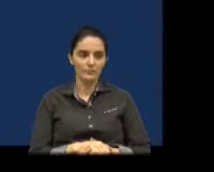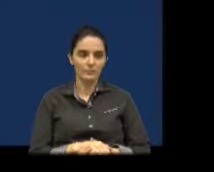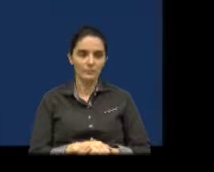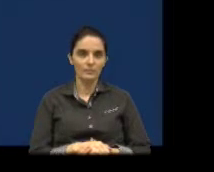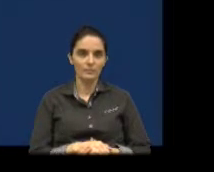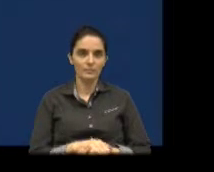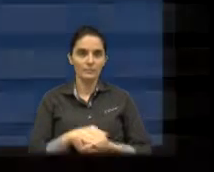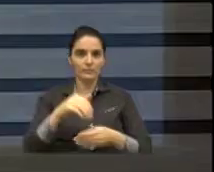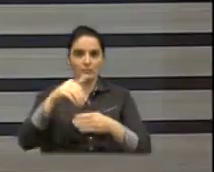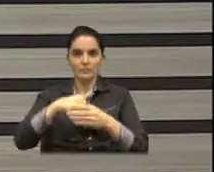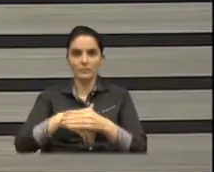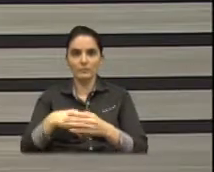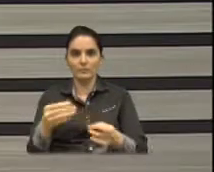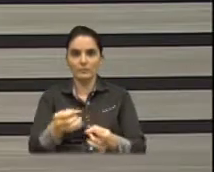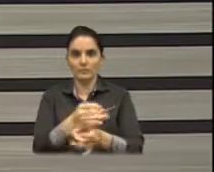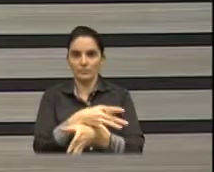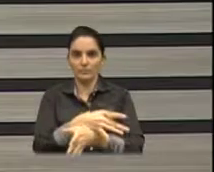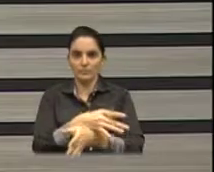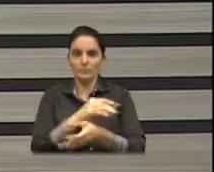Está encerrada a votação.